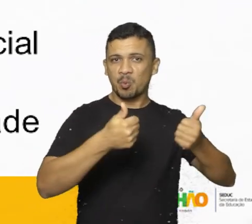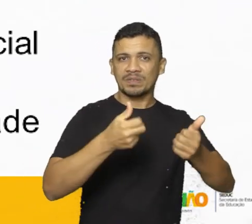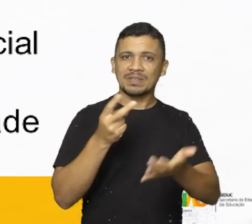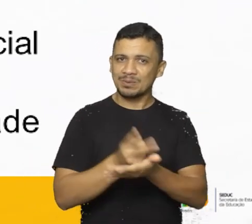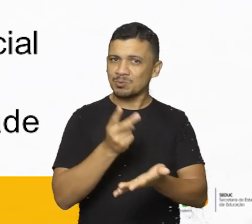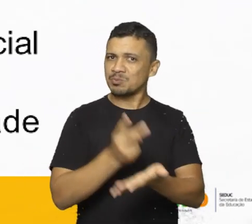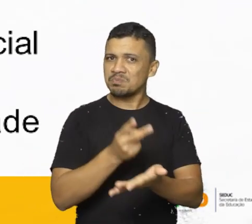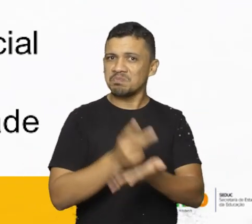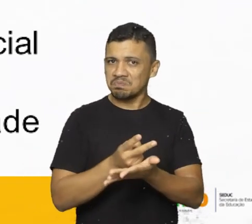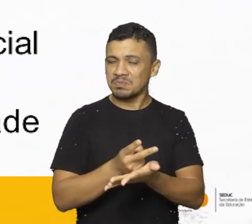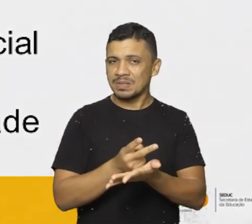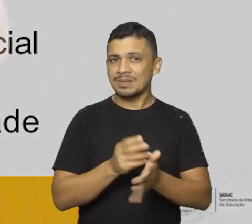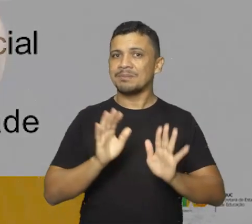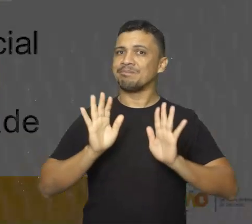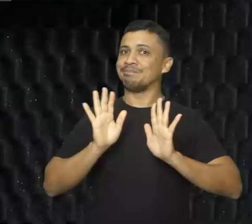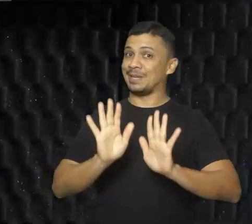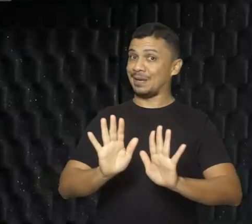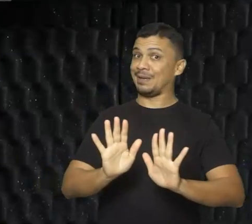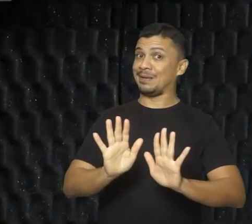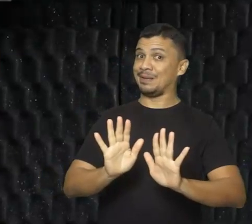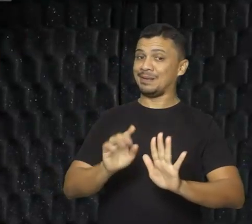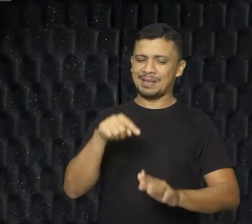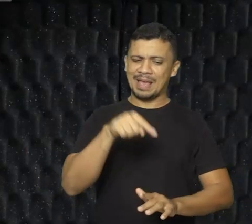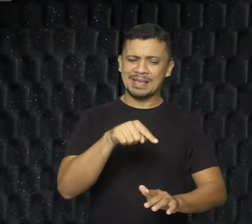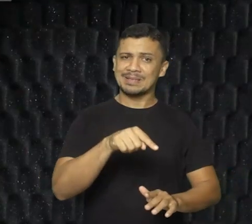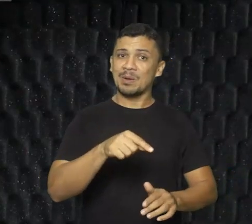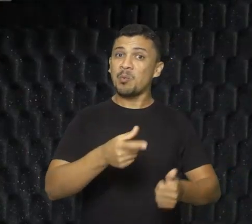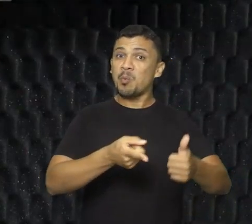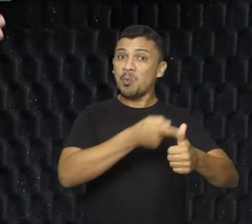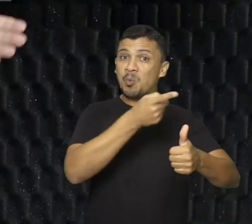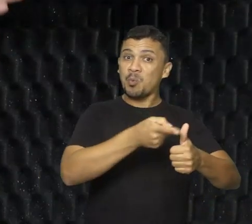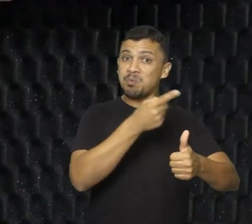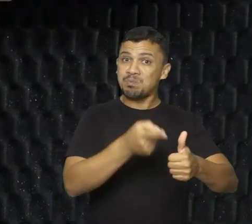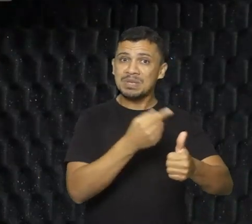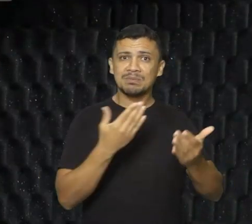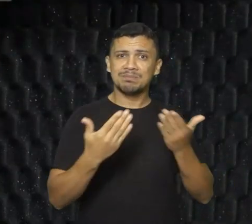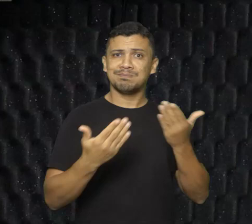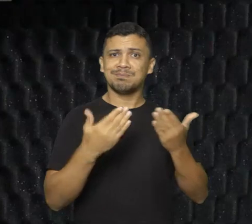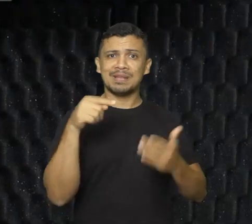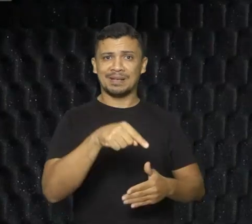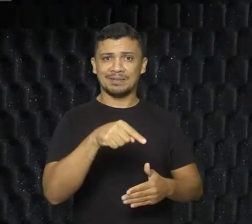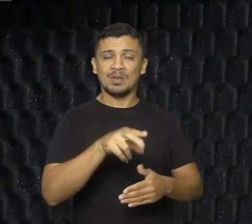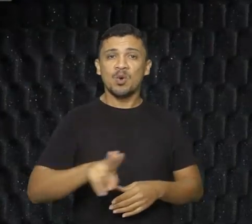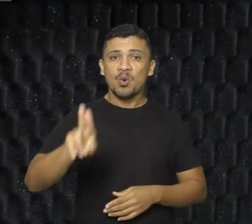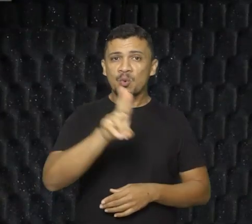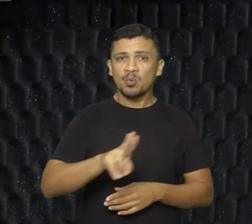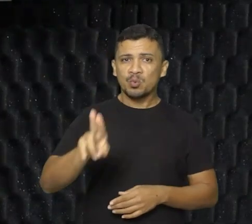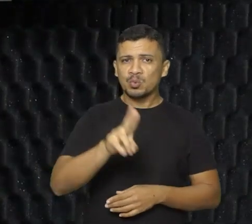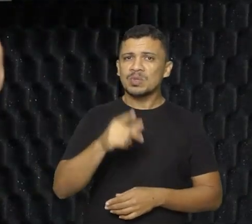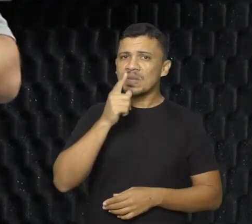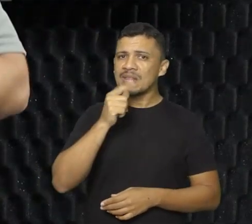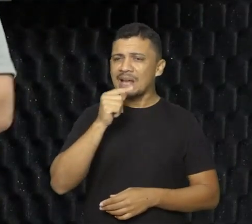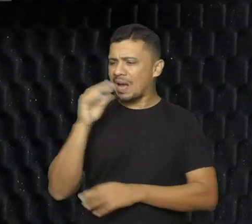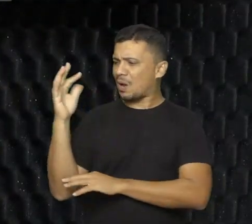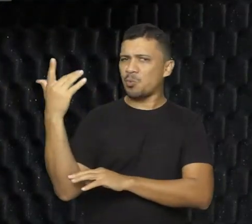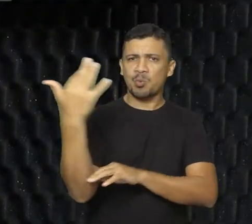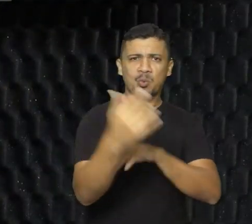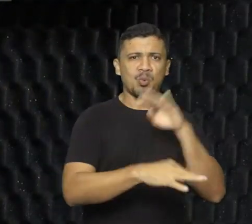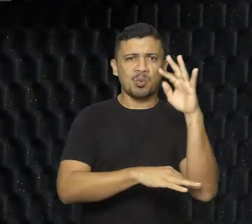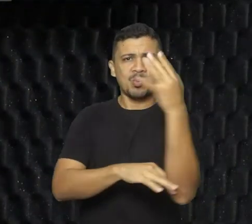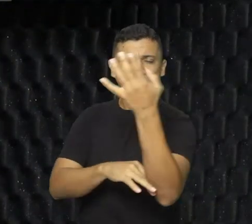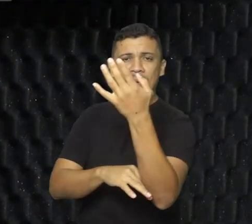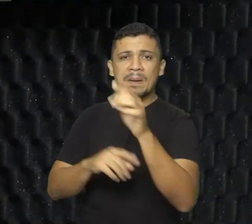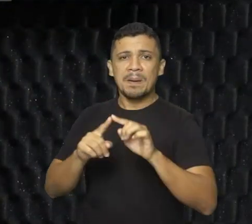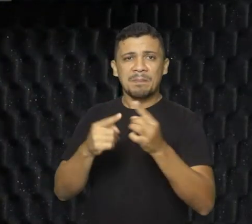a qualidade é o elemento inicial da nossa análise. Quando eu faço uso da água que a natureza me oferece e eu não devolvo